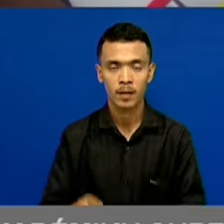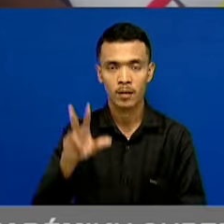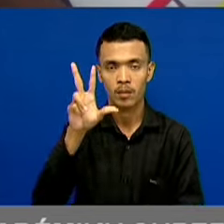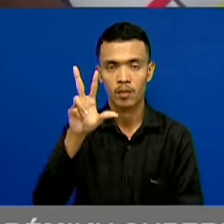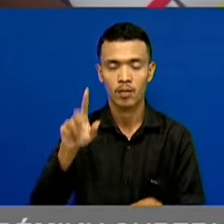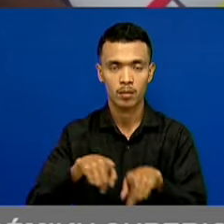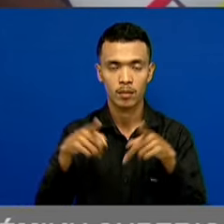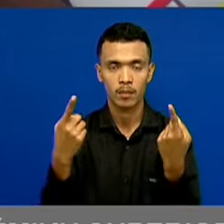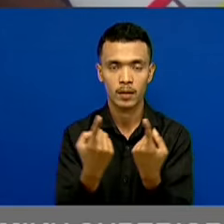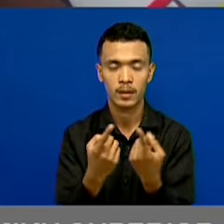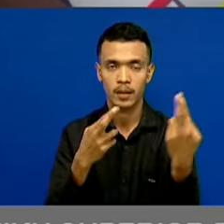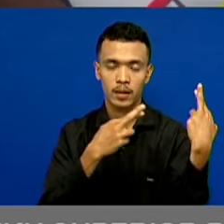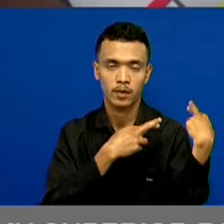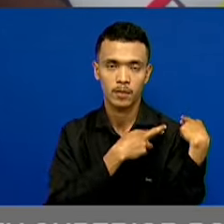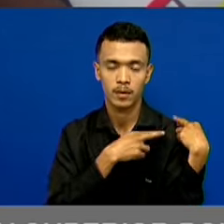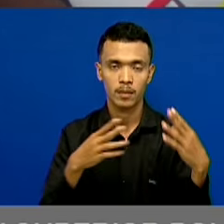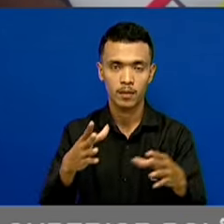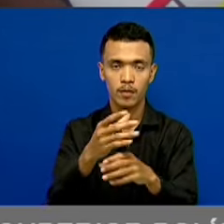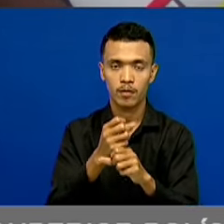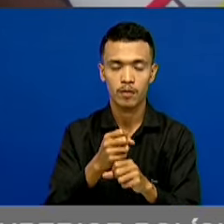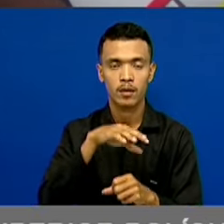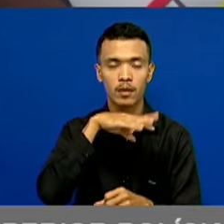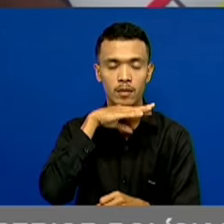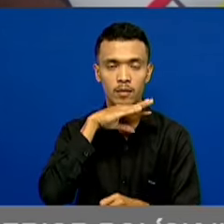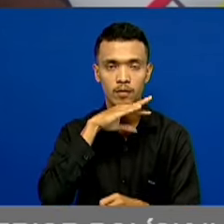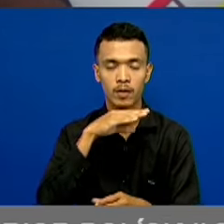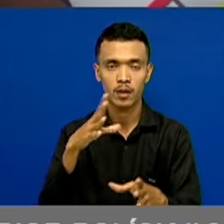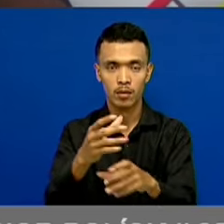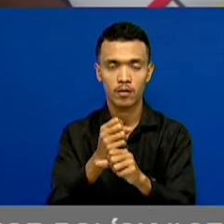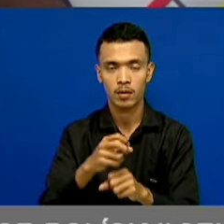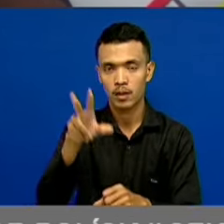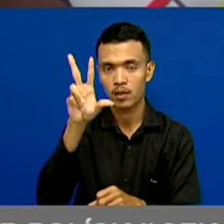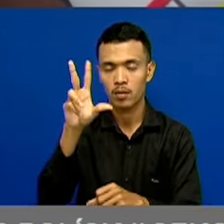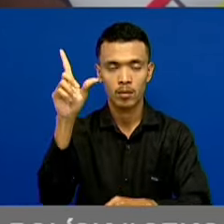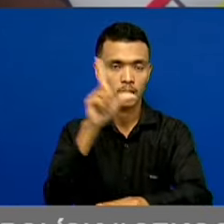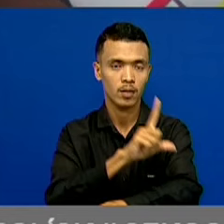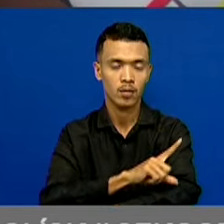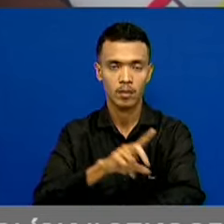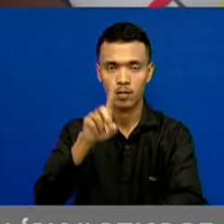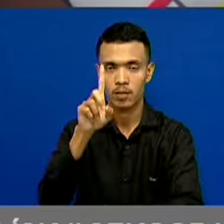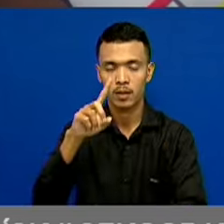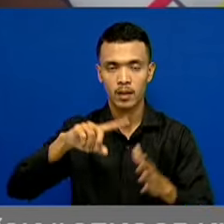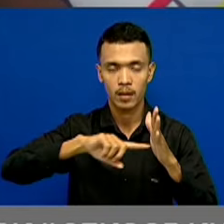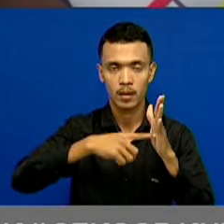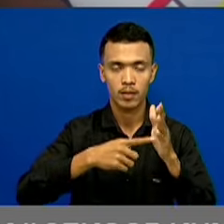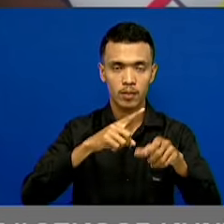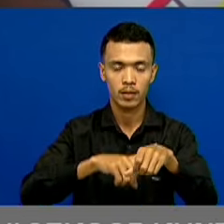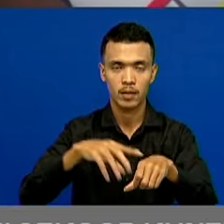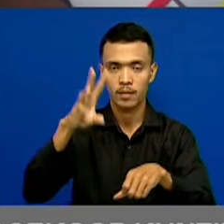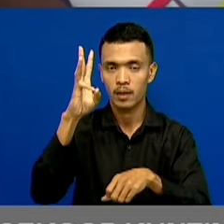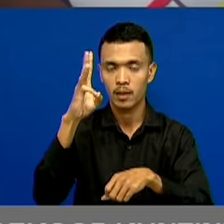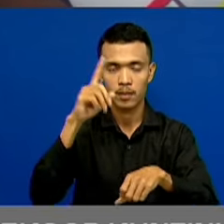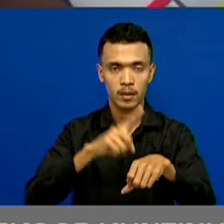Shira nebe responsabiliza para raut ferca lixo, a tu raut da Tolo e a Loron Ida, hau os tucunento tucuhat